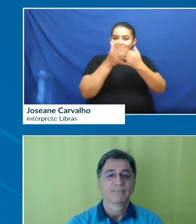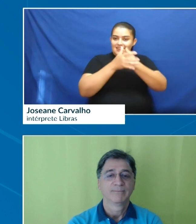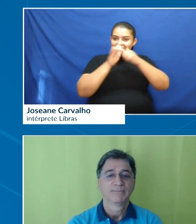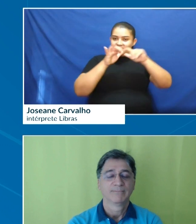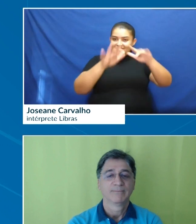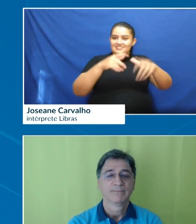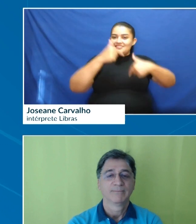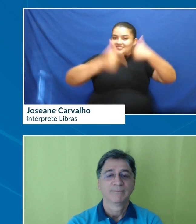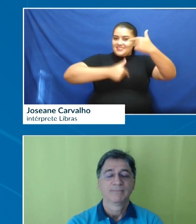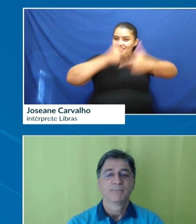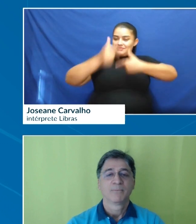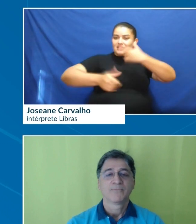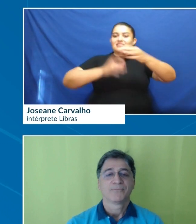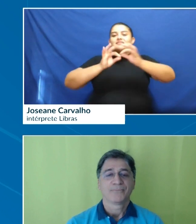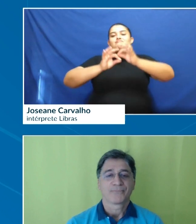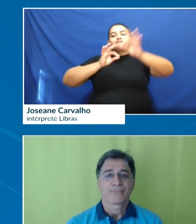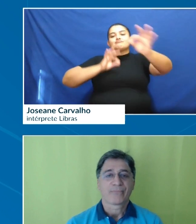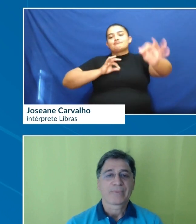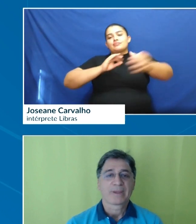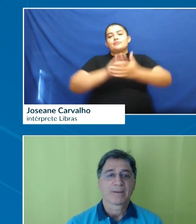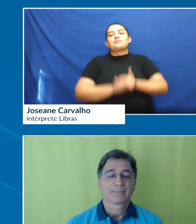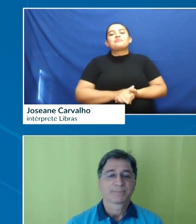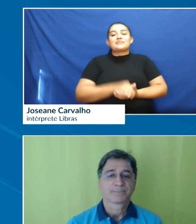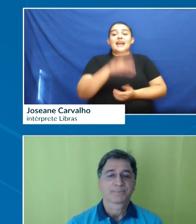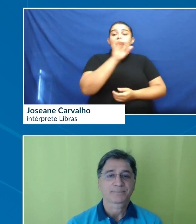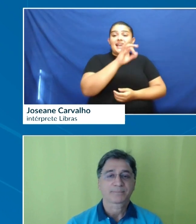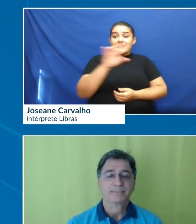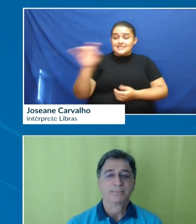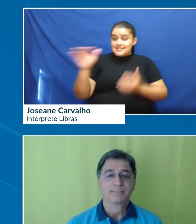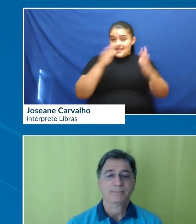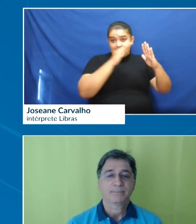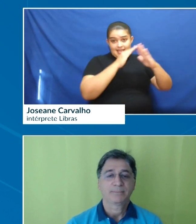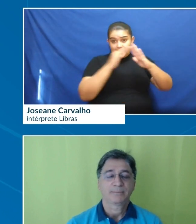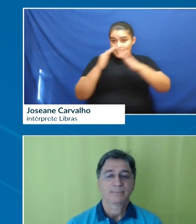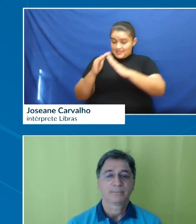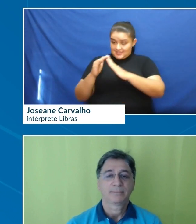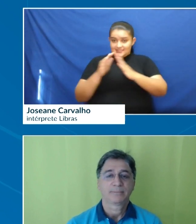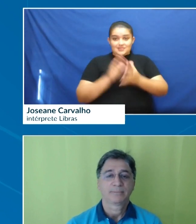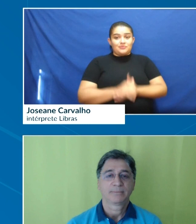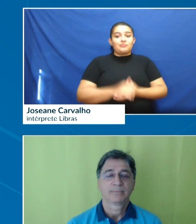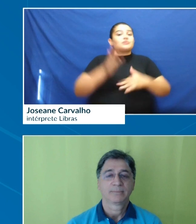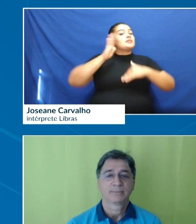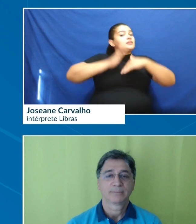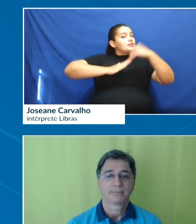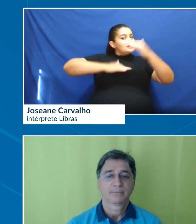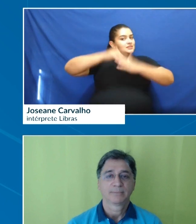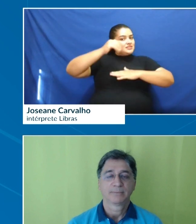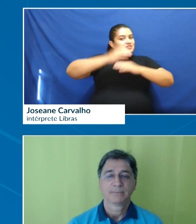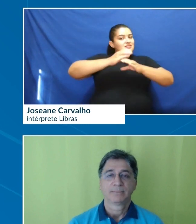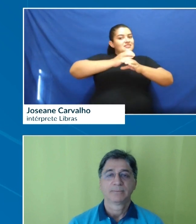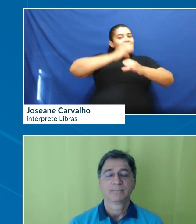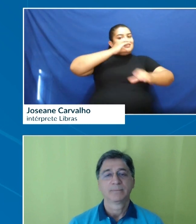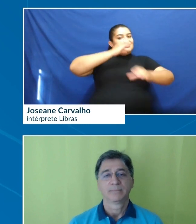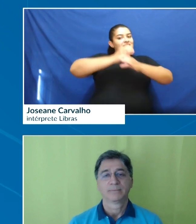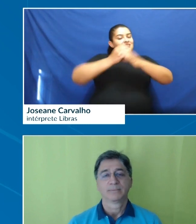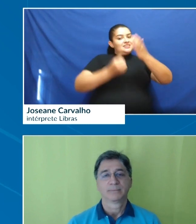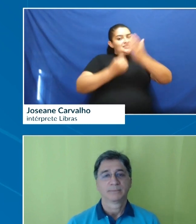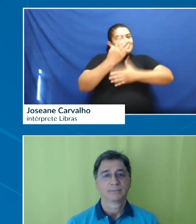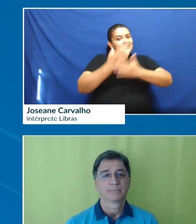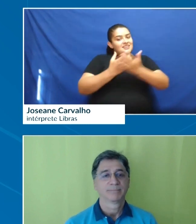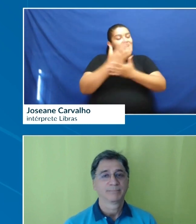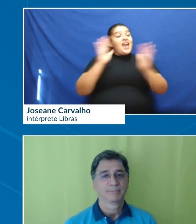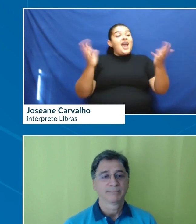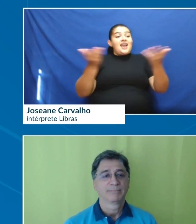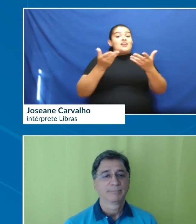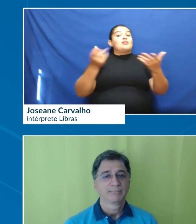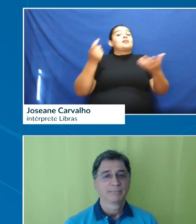office, né, e cada um nas suas casas. O profissional, o engenheiro de produção, de agora para frente, ele tem